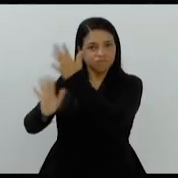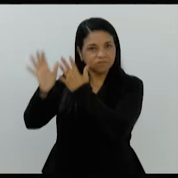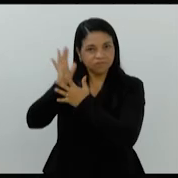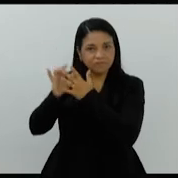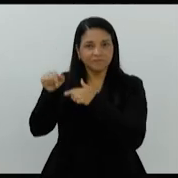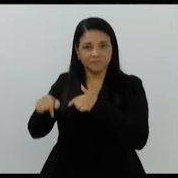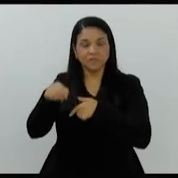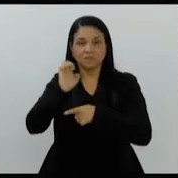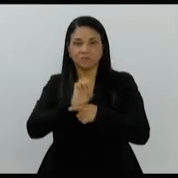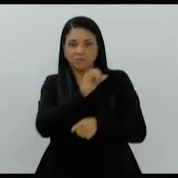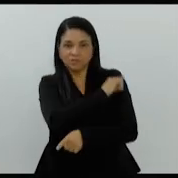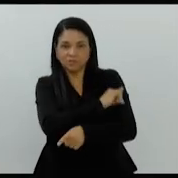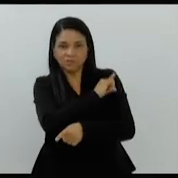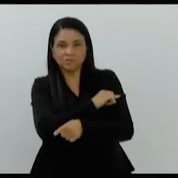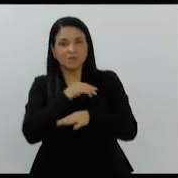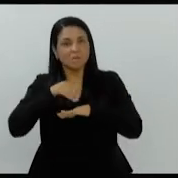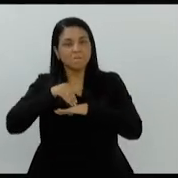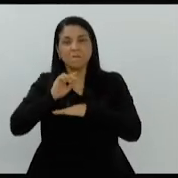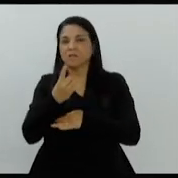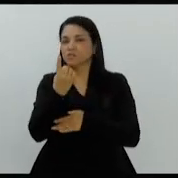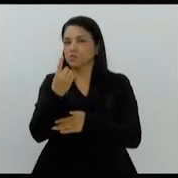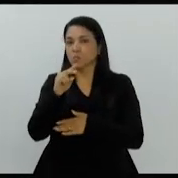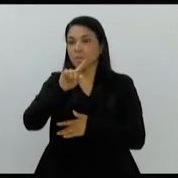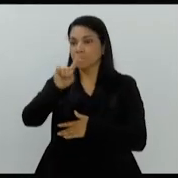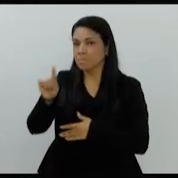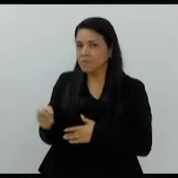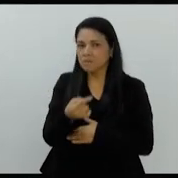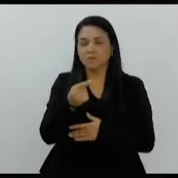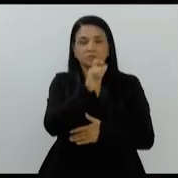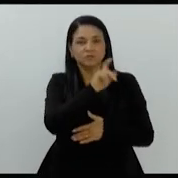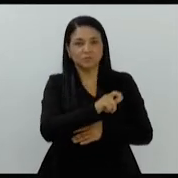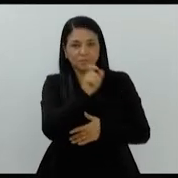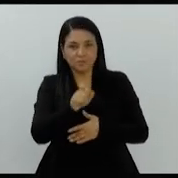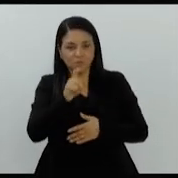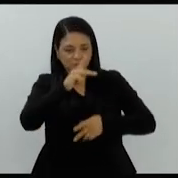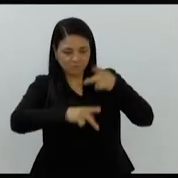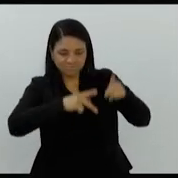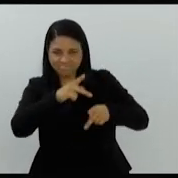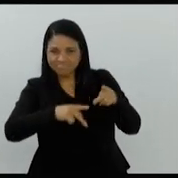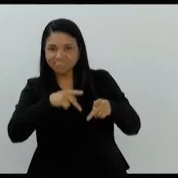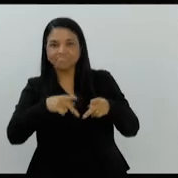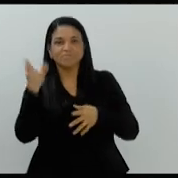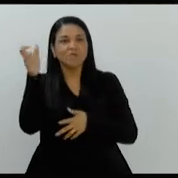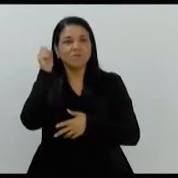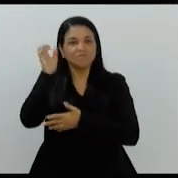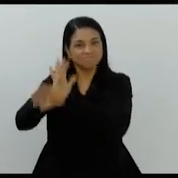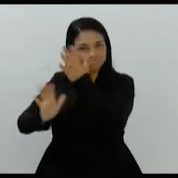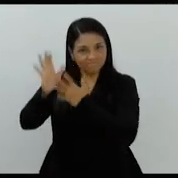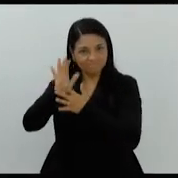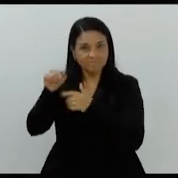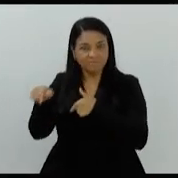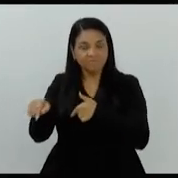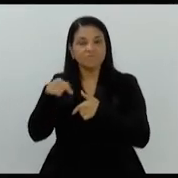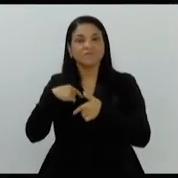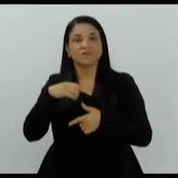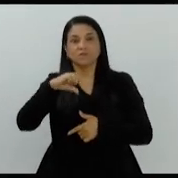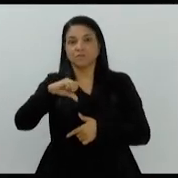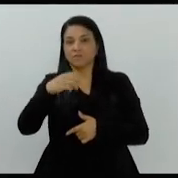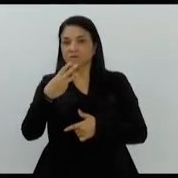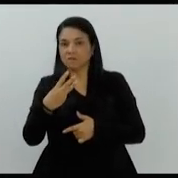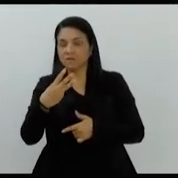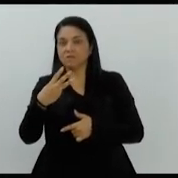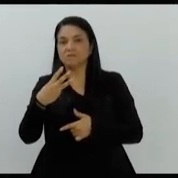qualificada, que conta com mais de 1 milhão de ouvintes mês. A 93 se destaca por sua